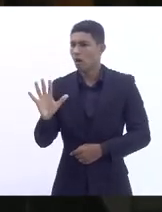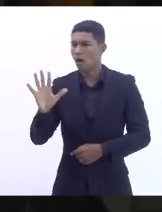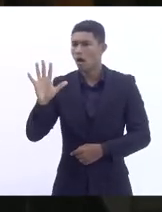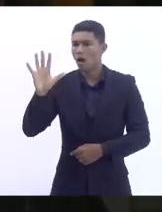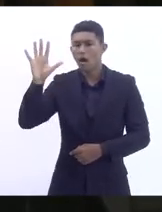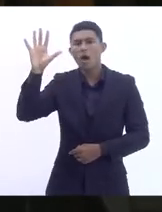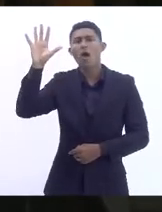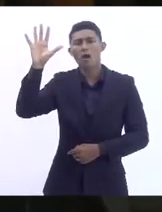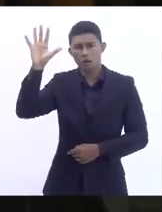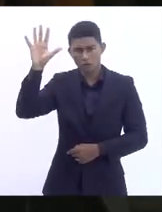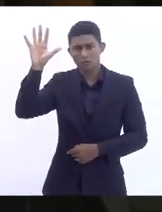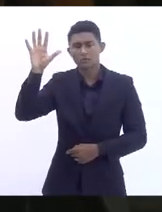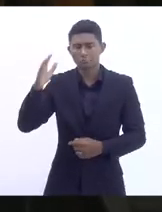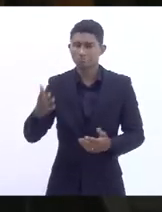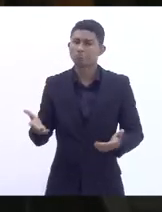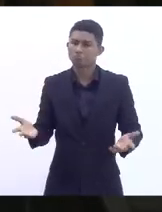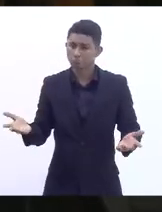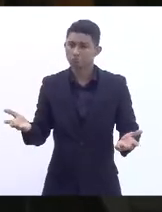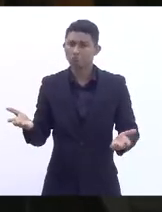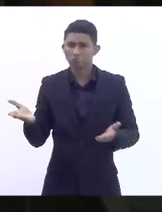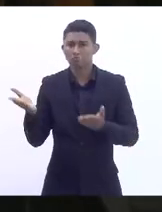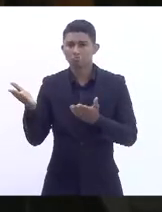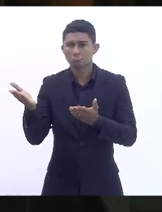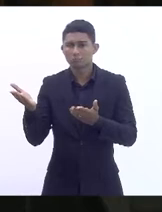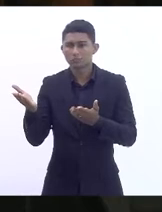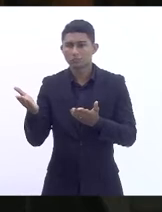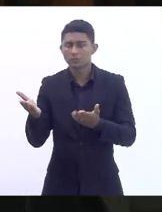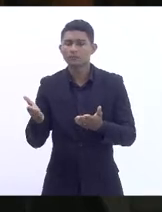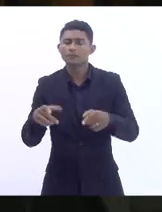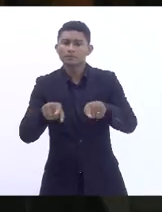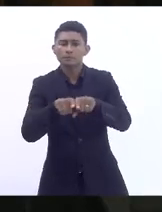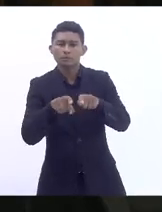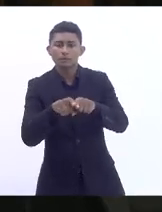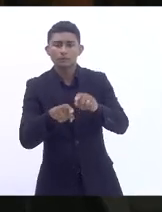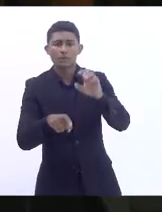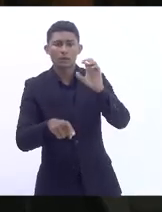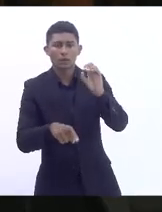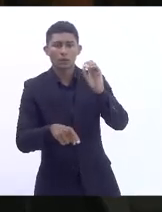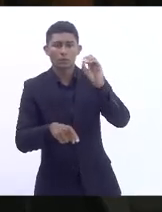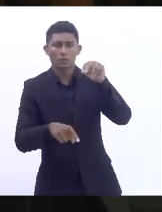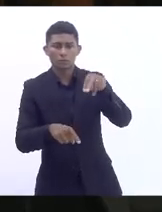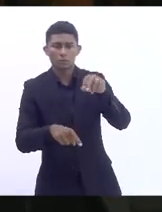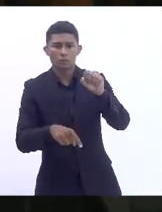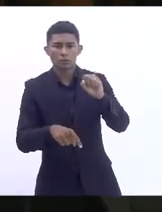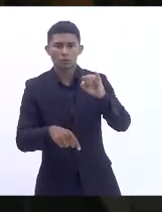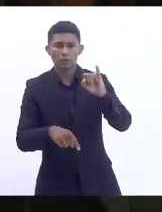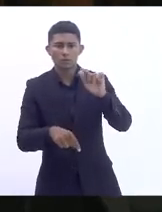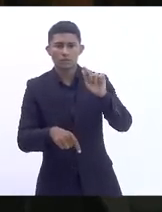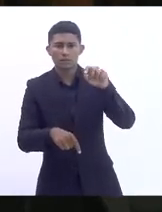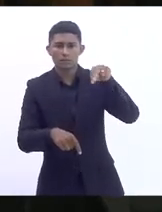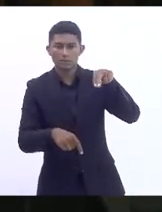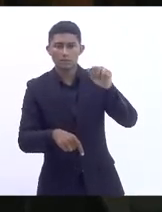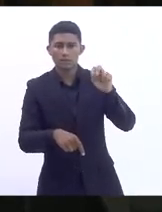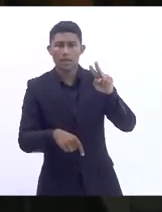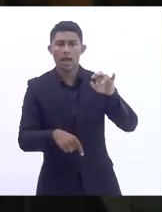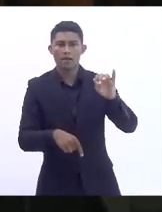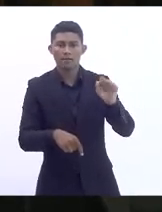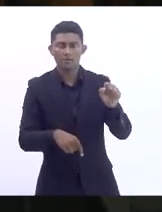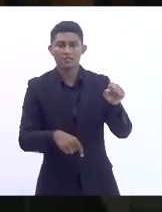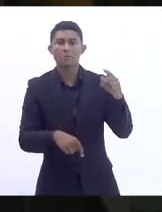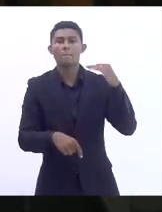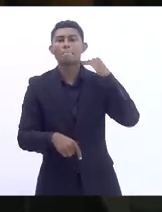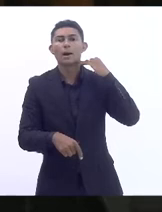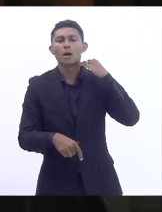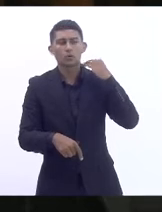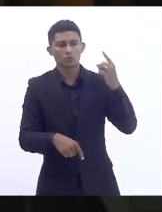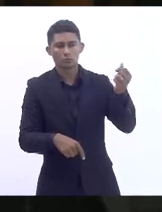do que os consignáveis. E os dos consignáveis são menores, não é que o banco seja bonzinho, não, senhora